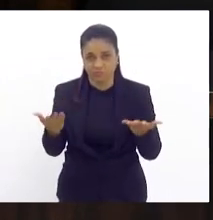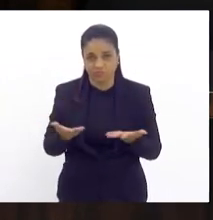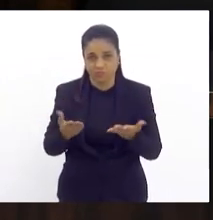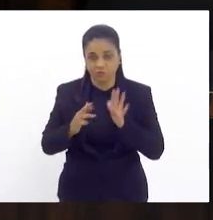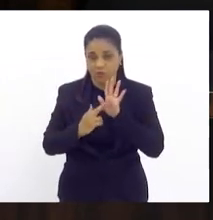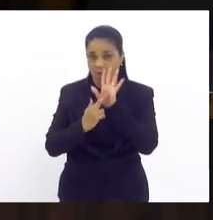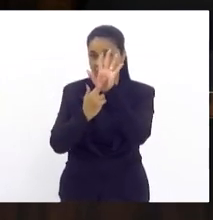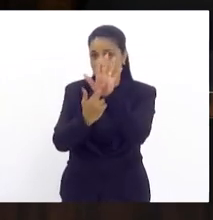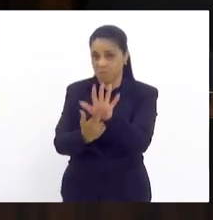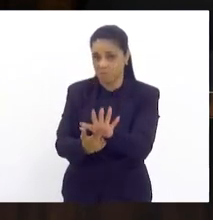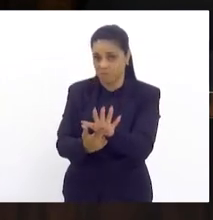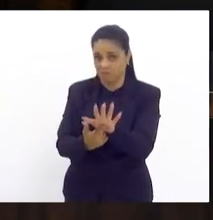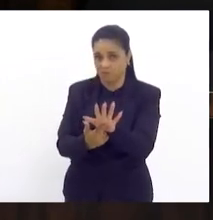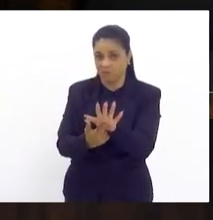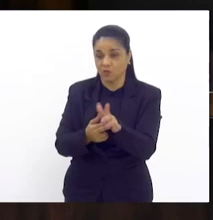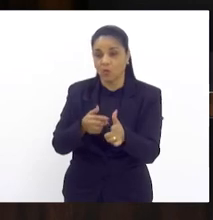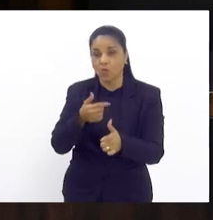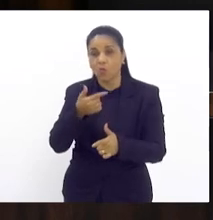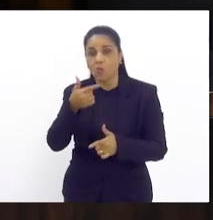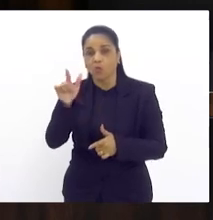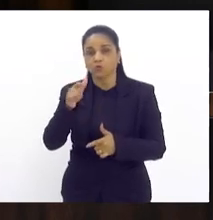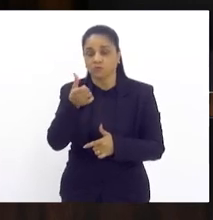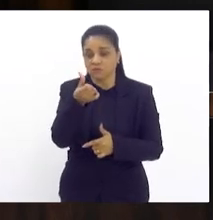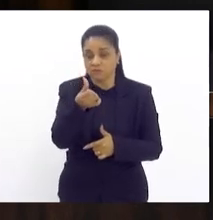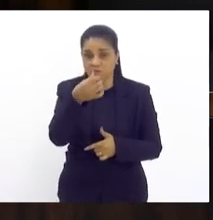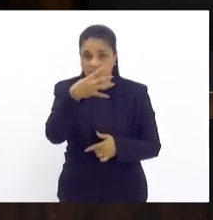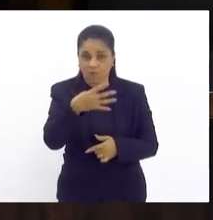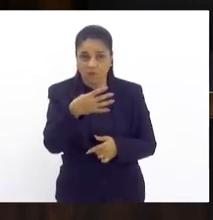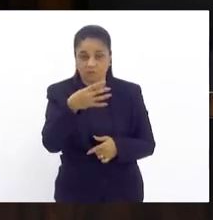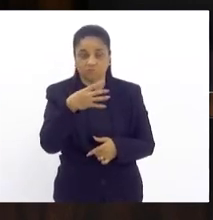representa outros 64 militares